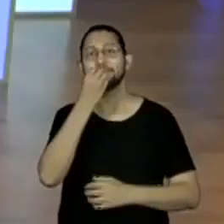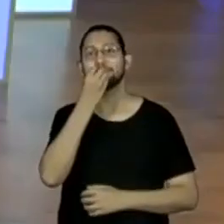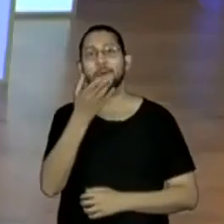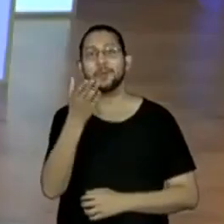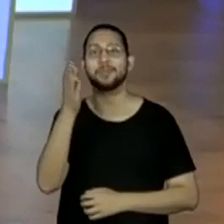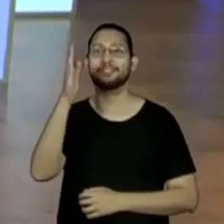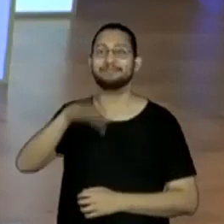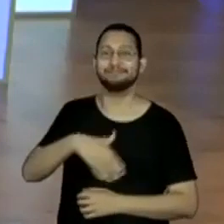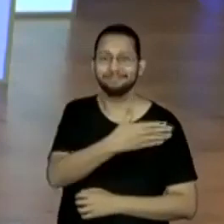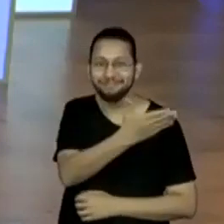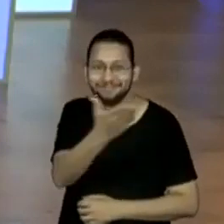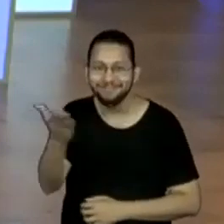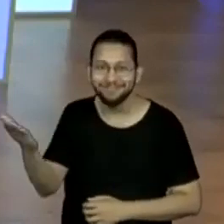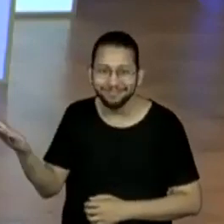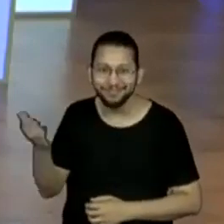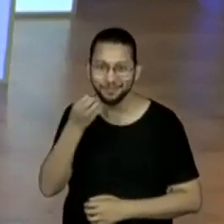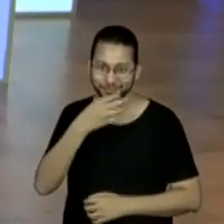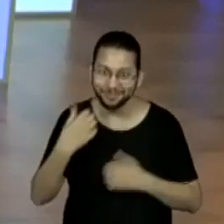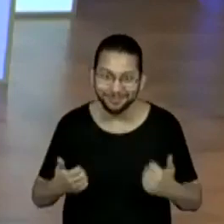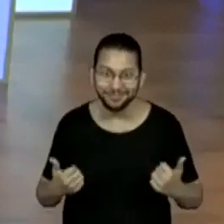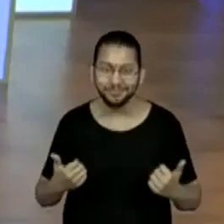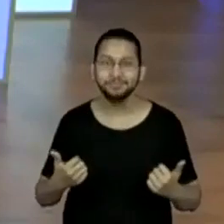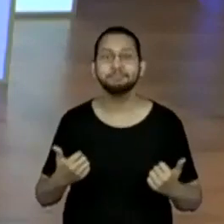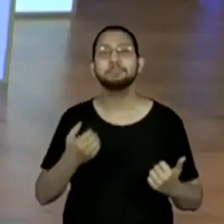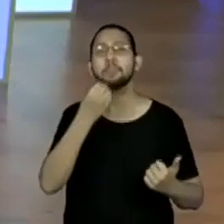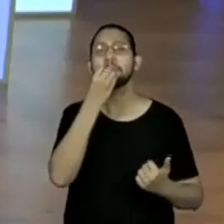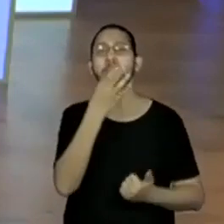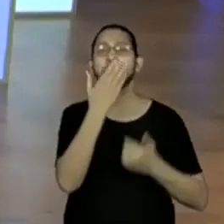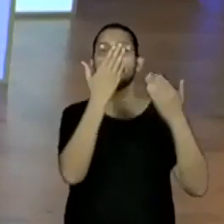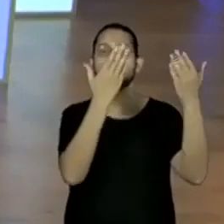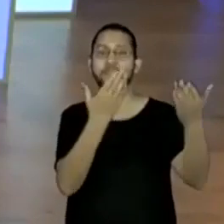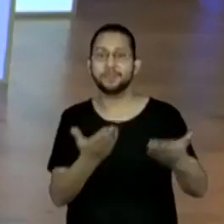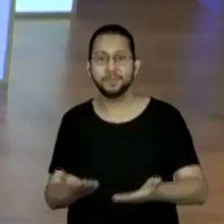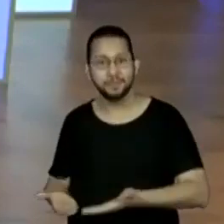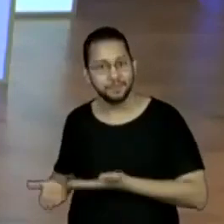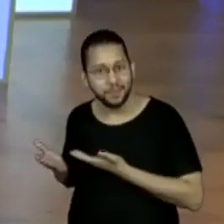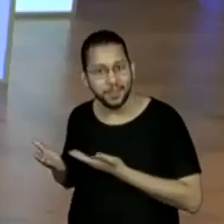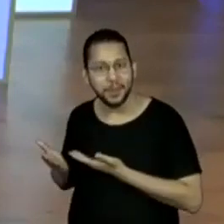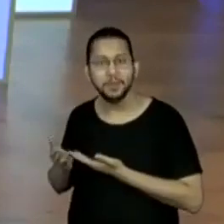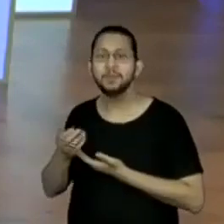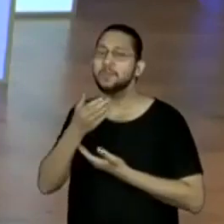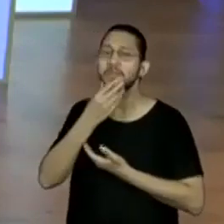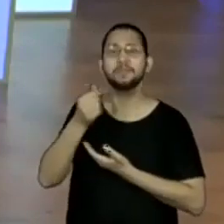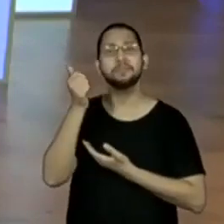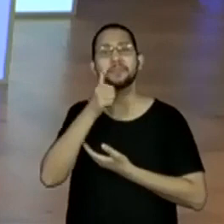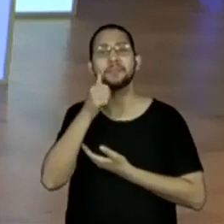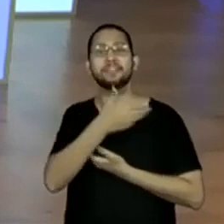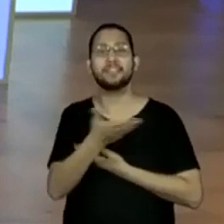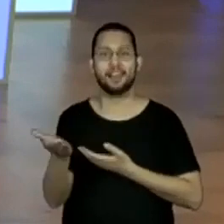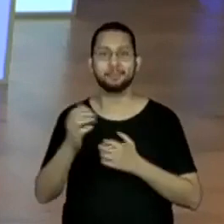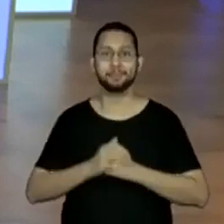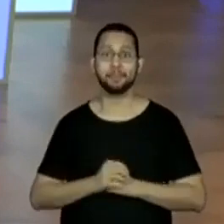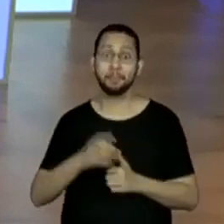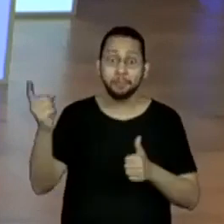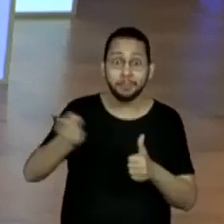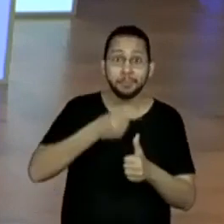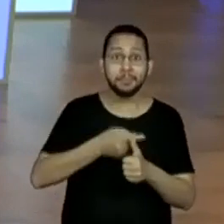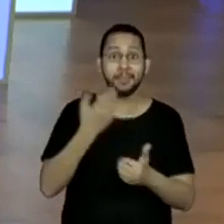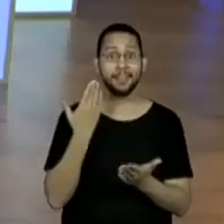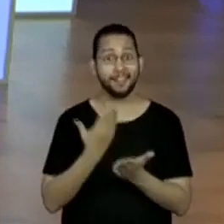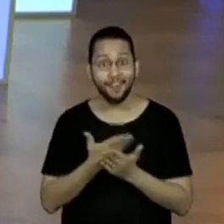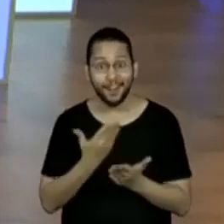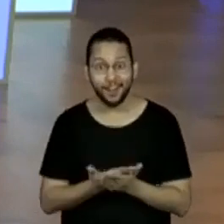Boa tarde, grandes mestres, tudo bem? Sejam todos muito bem-vindos e bem-vindas para a nossa